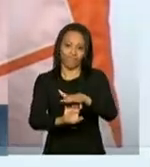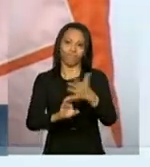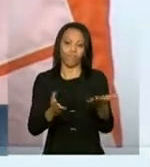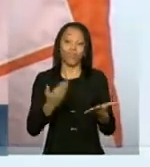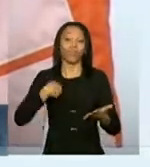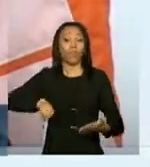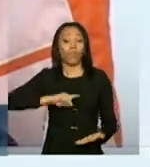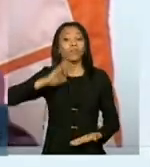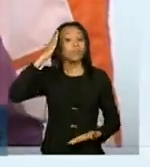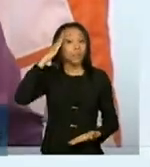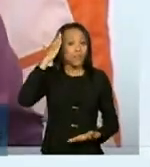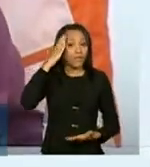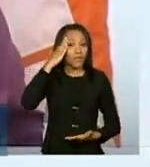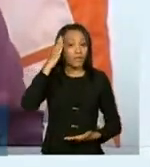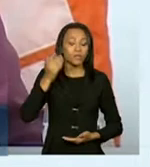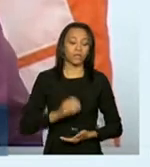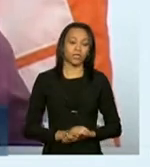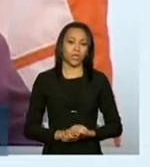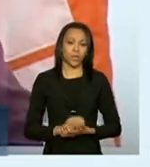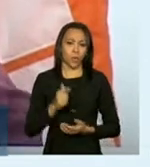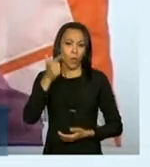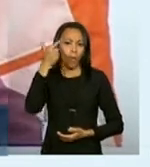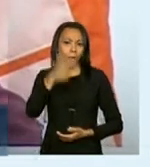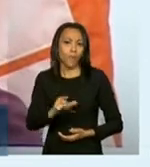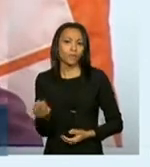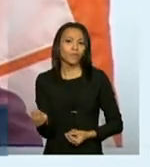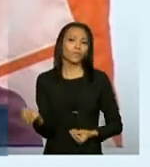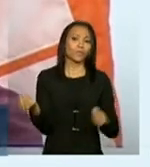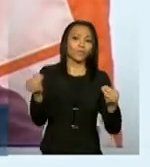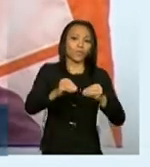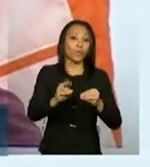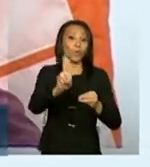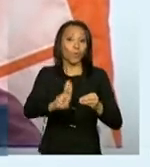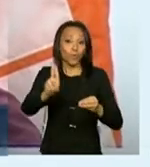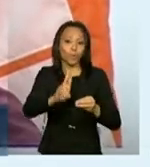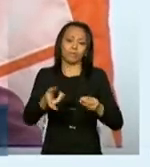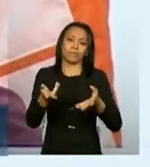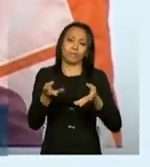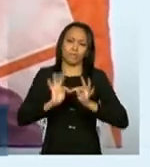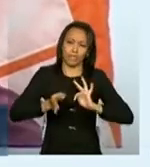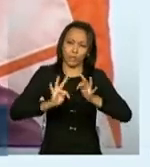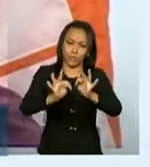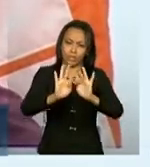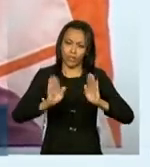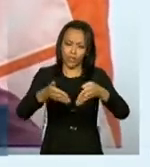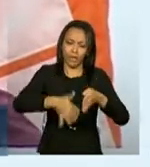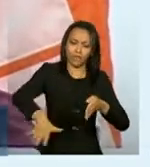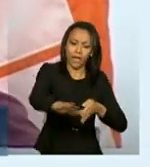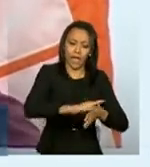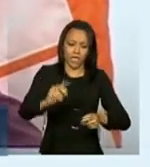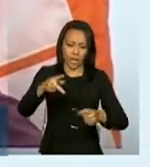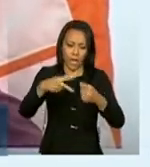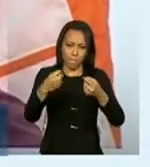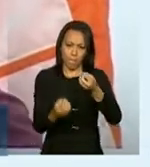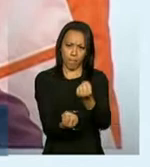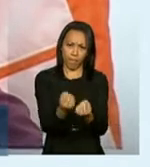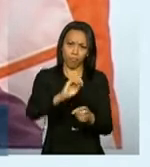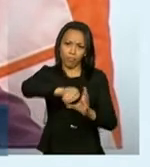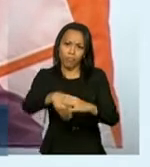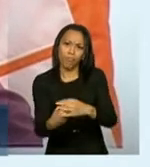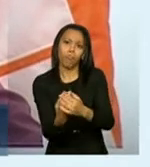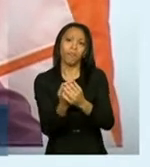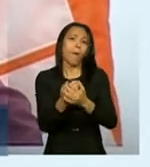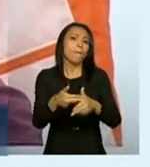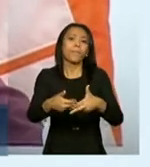Sabemos que, com a incorporação de inovações nos processos produtivos, nós vamos